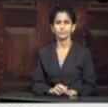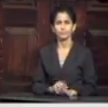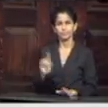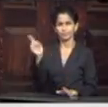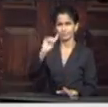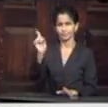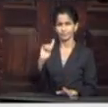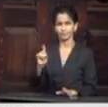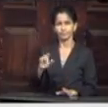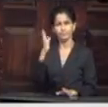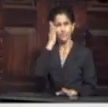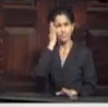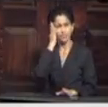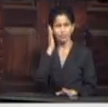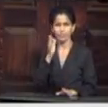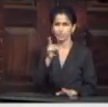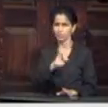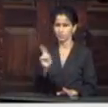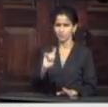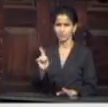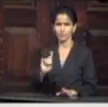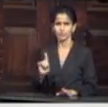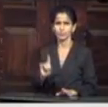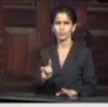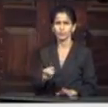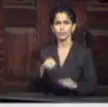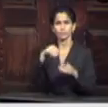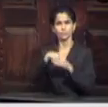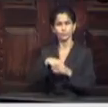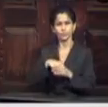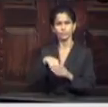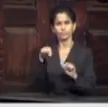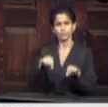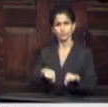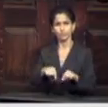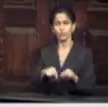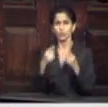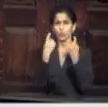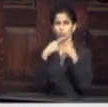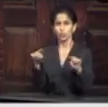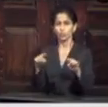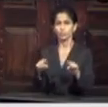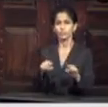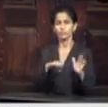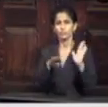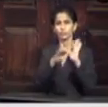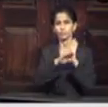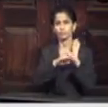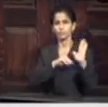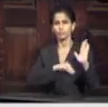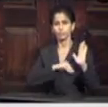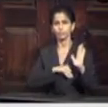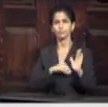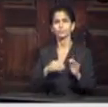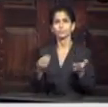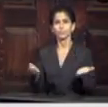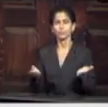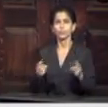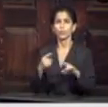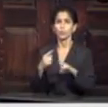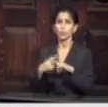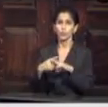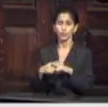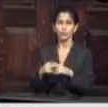Não foi. Sabemos disso. Então, quem votou aqui contra o piso, devia admitir. Fez isso pelo